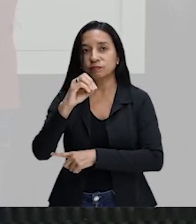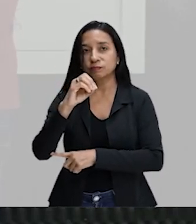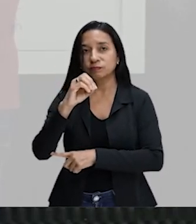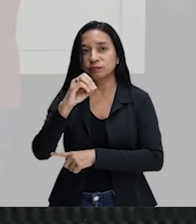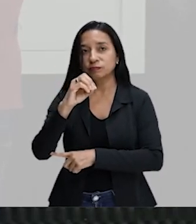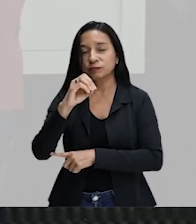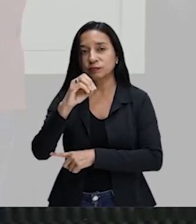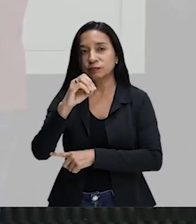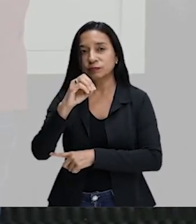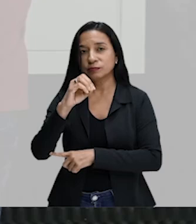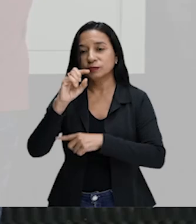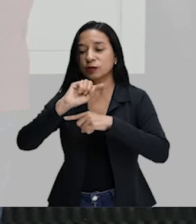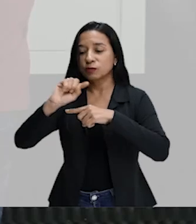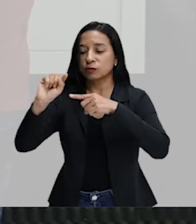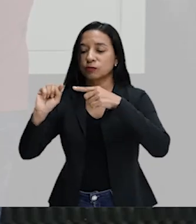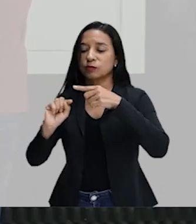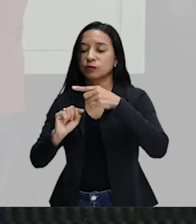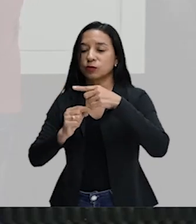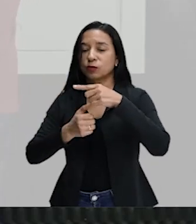sobre 1